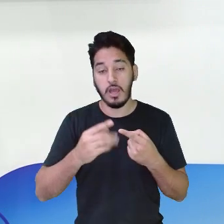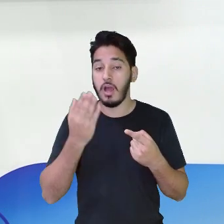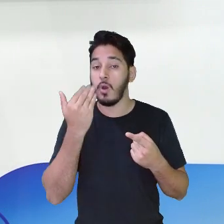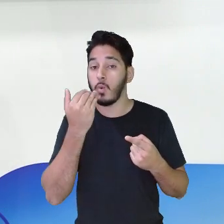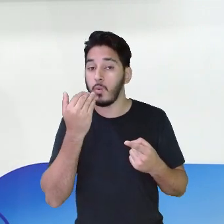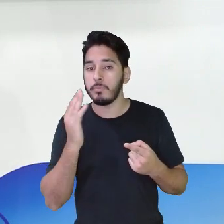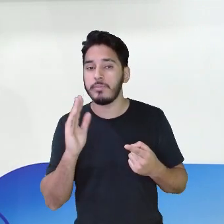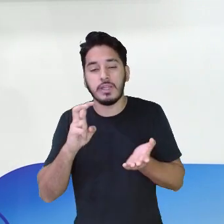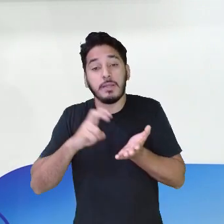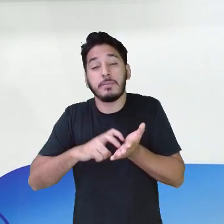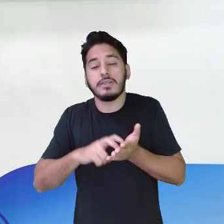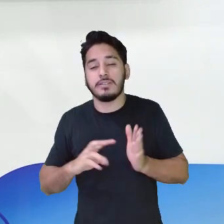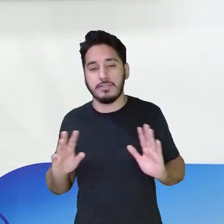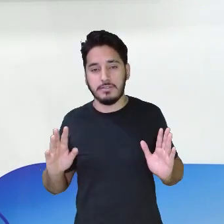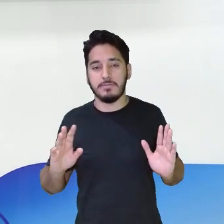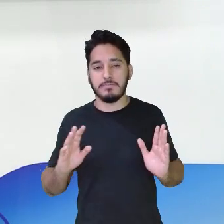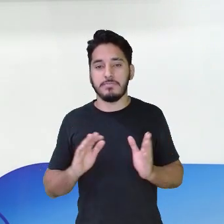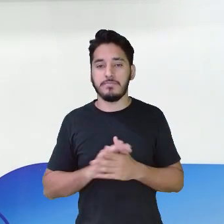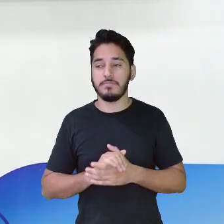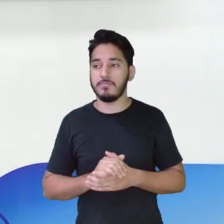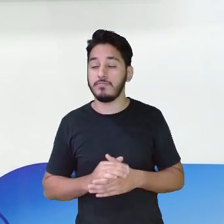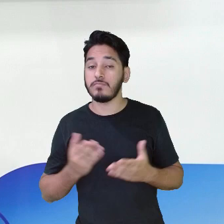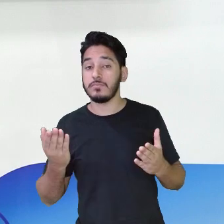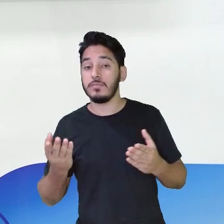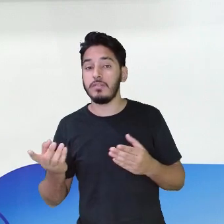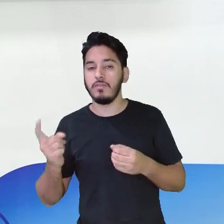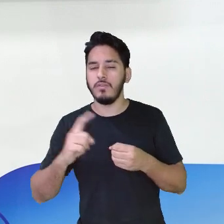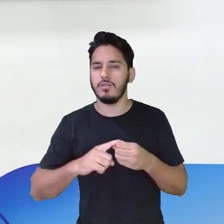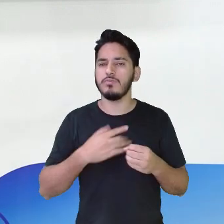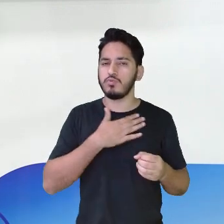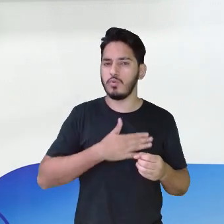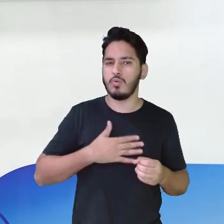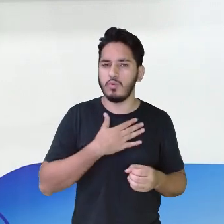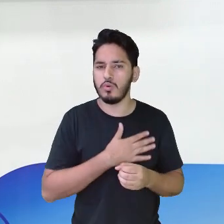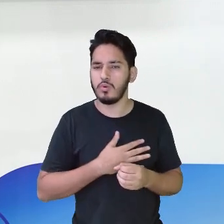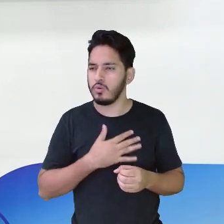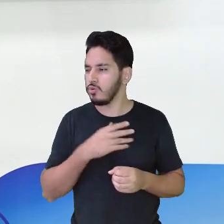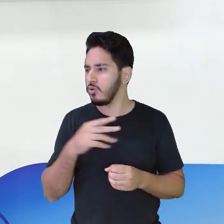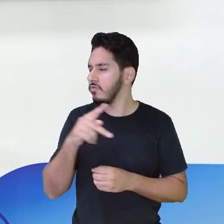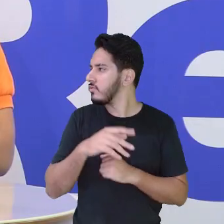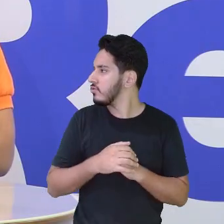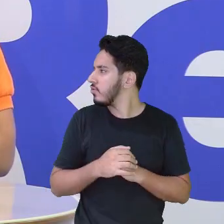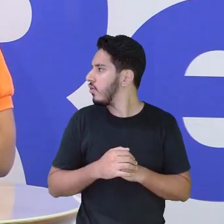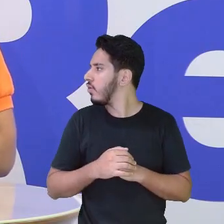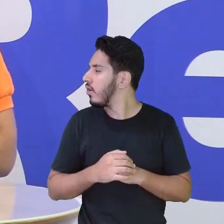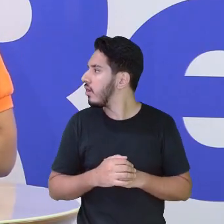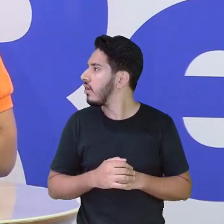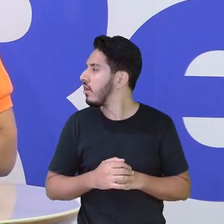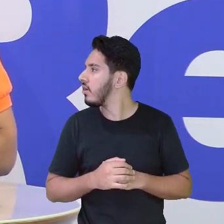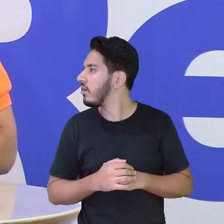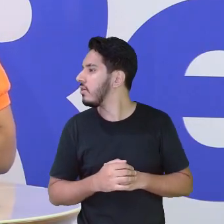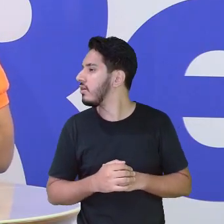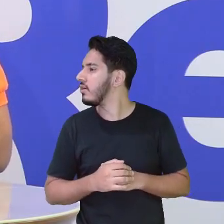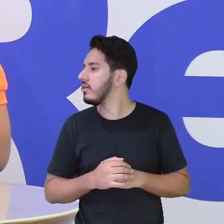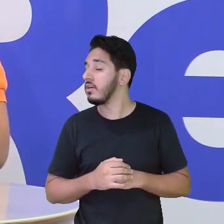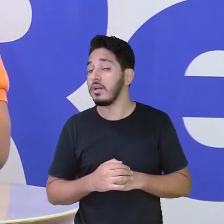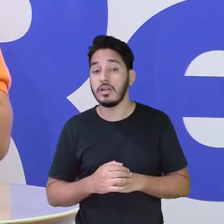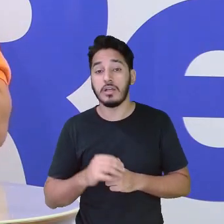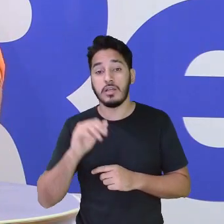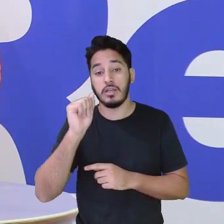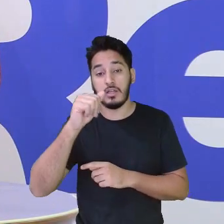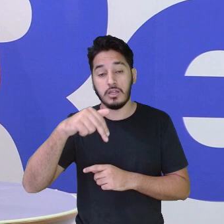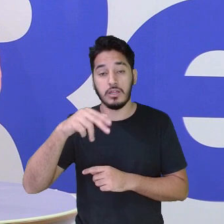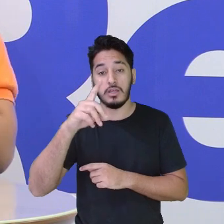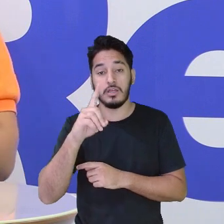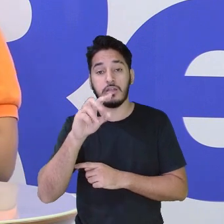dia. Beleza? Então, a gente vai voltar. Eles gostaram, professora? A